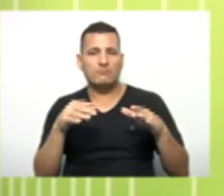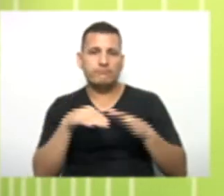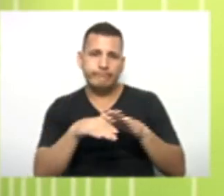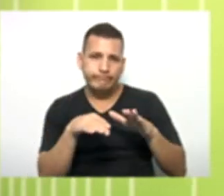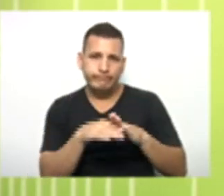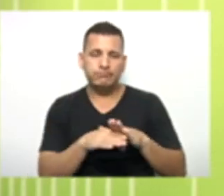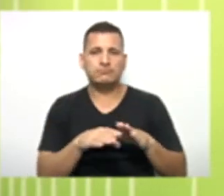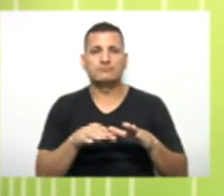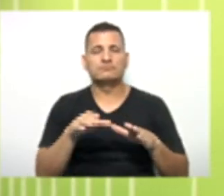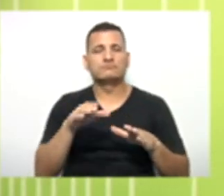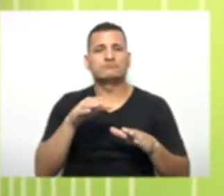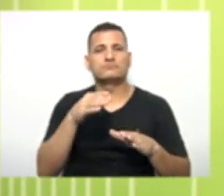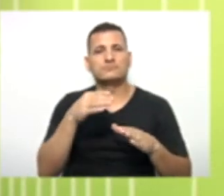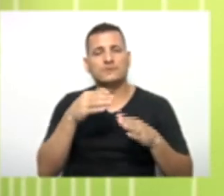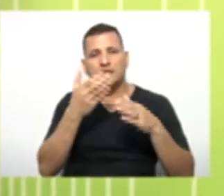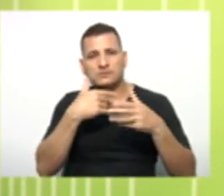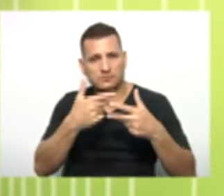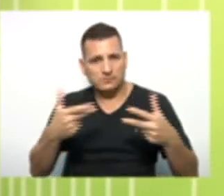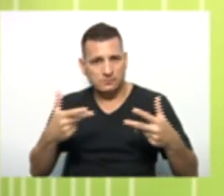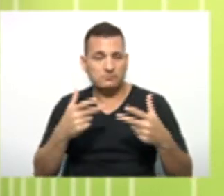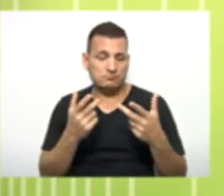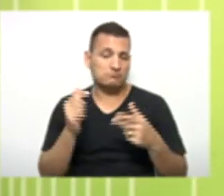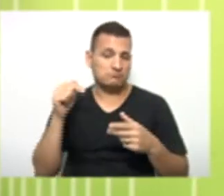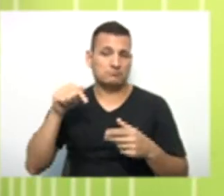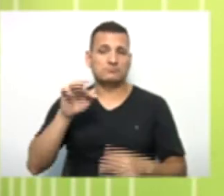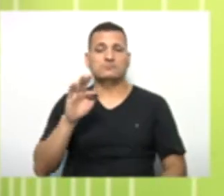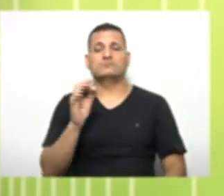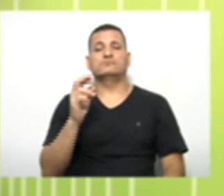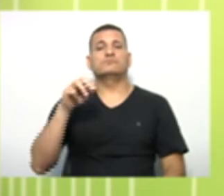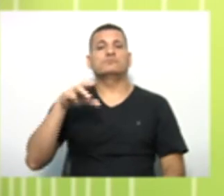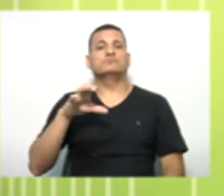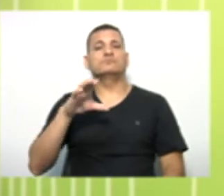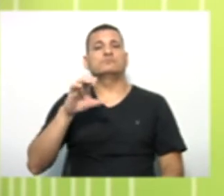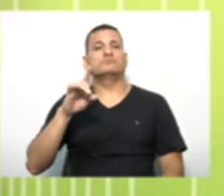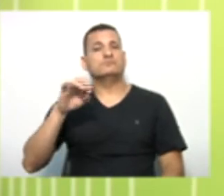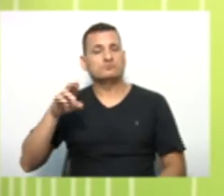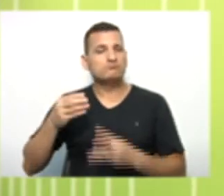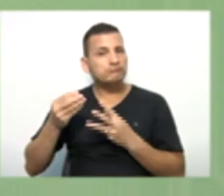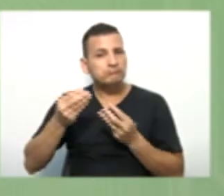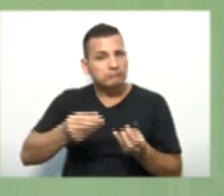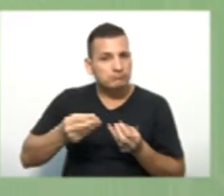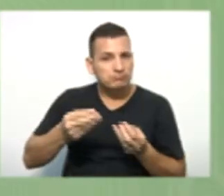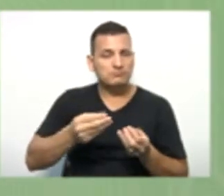Esses são os fornecedores das cooperativas. Continuando aqui,